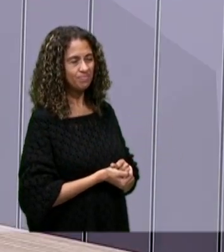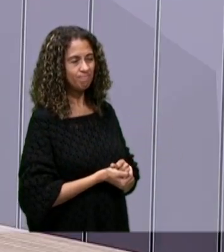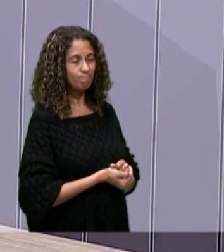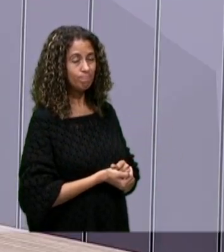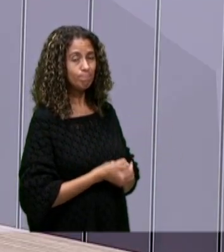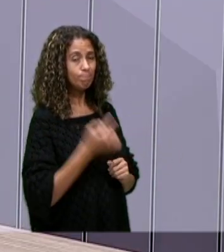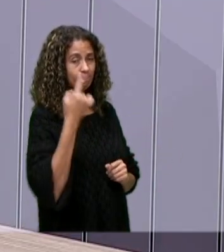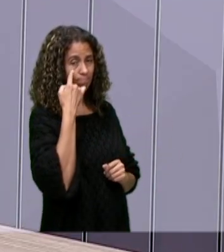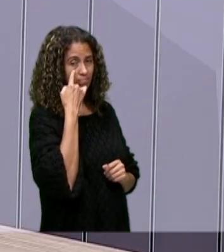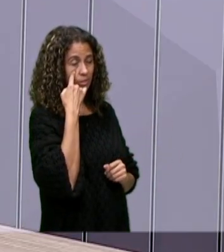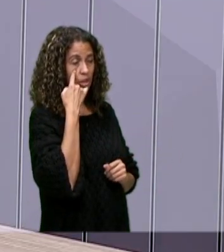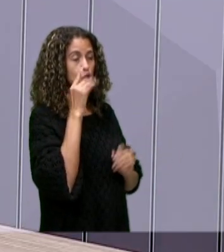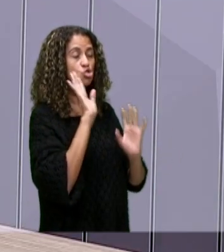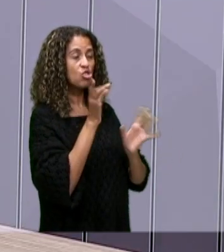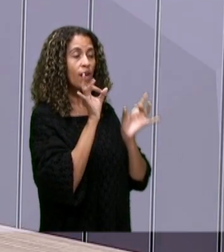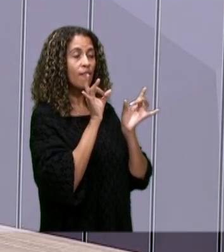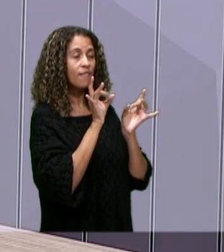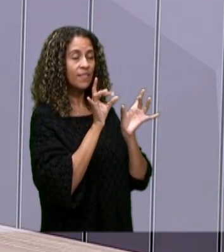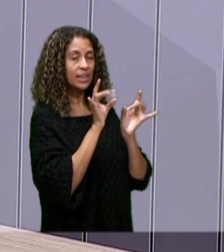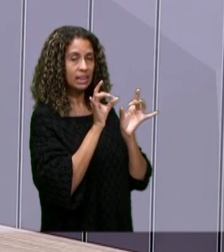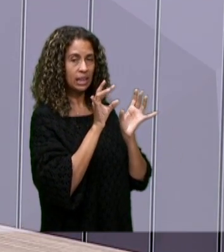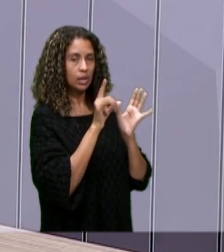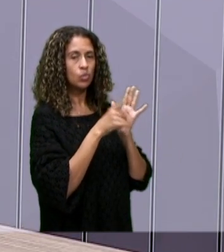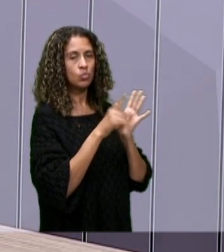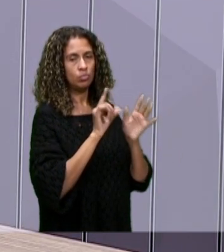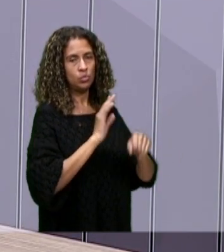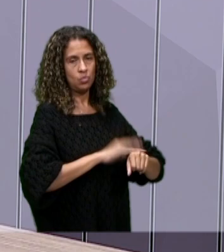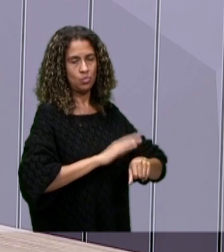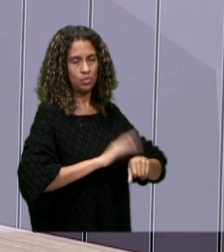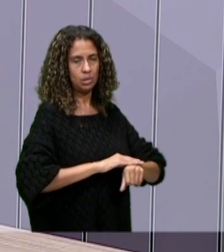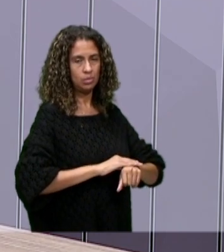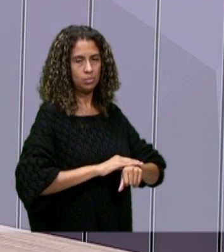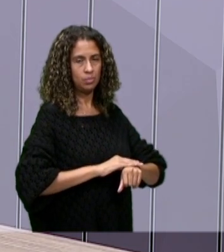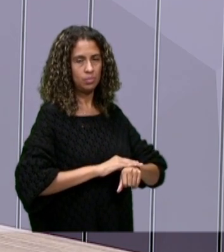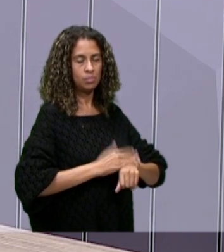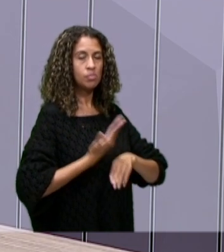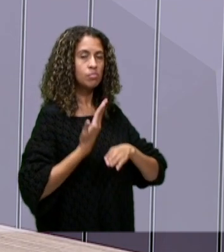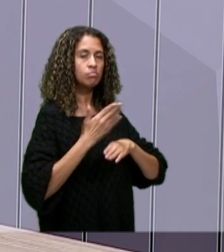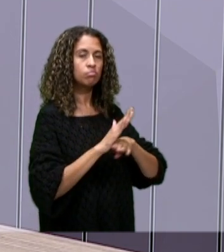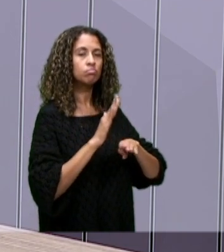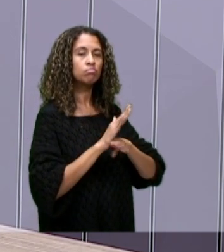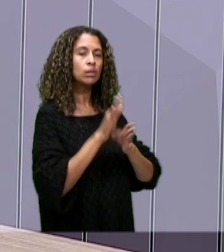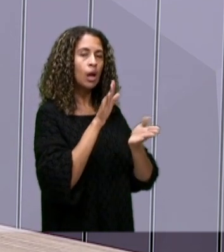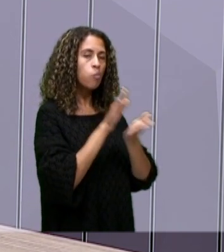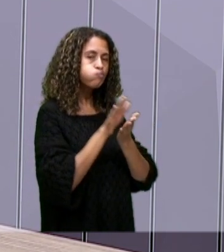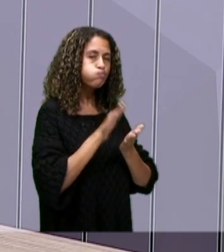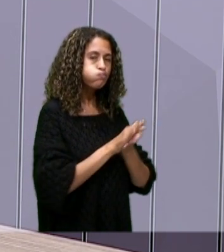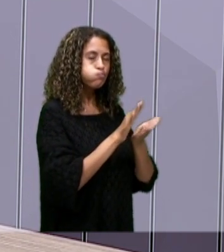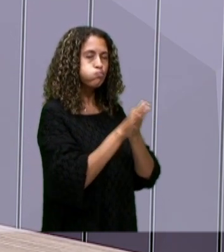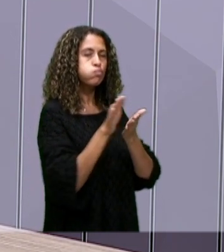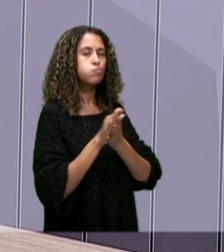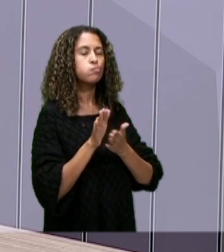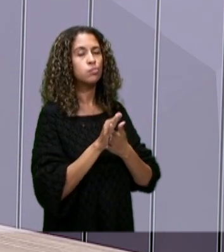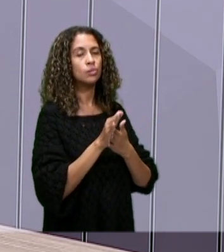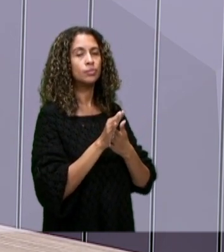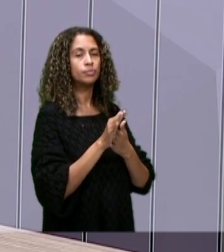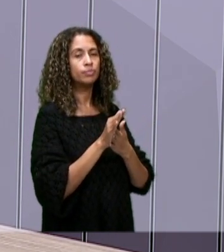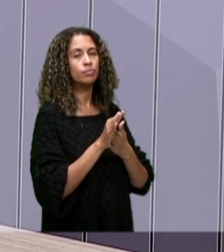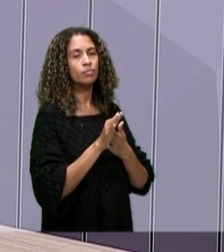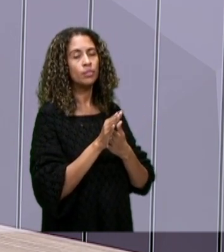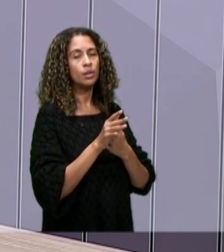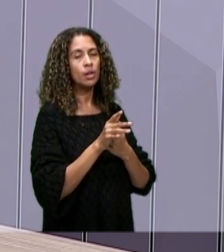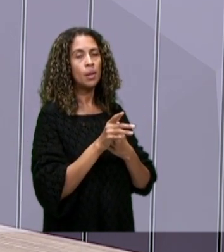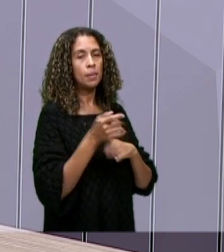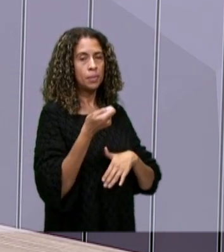Você colocou em pré-venda, né? É para ajudar a fazer quase um